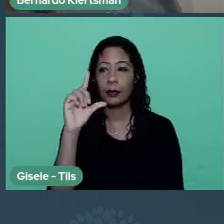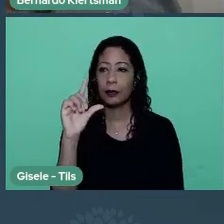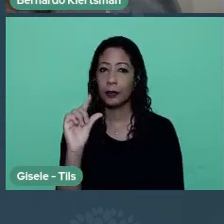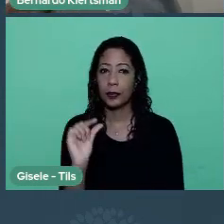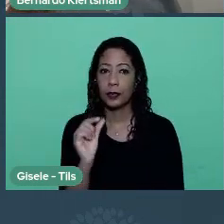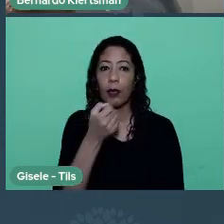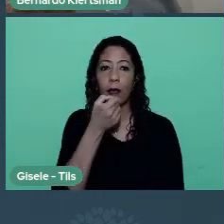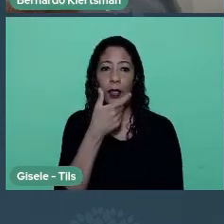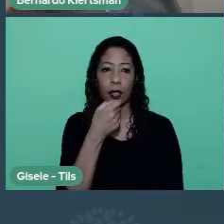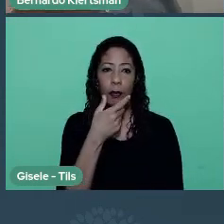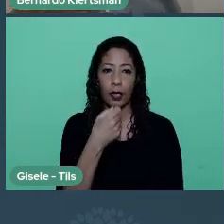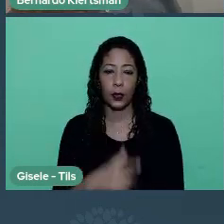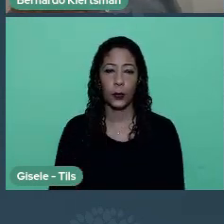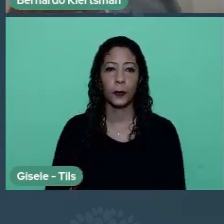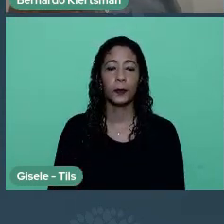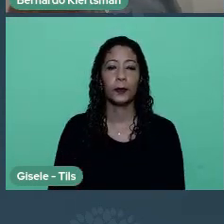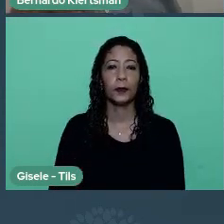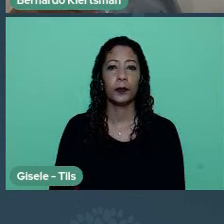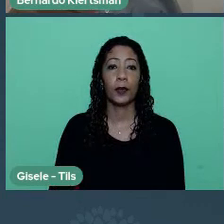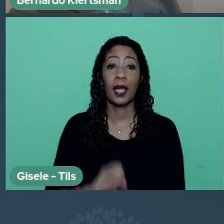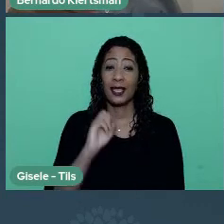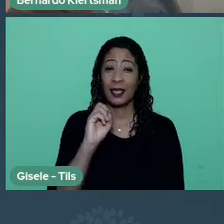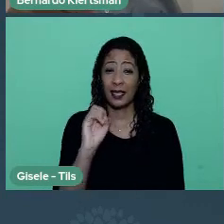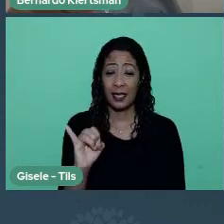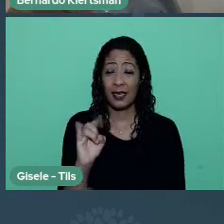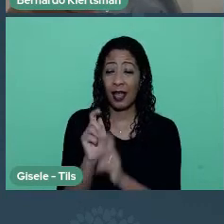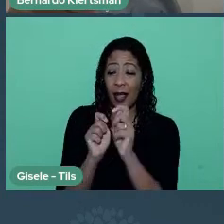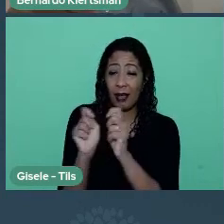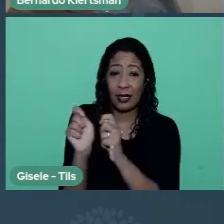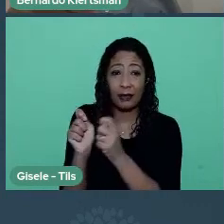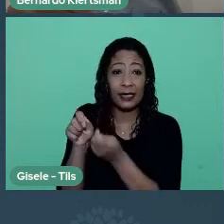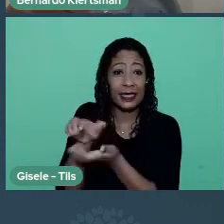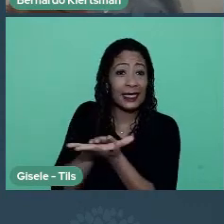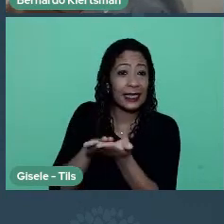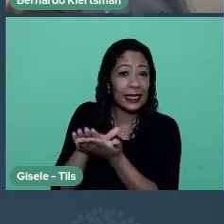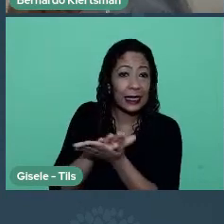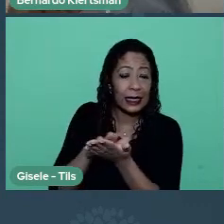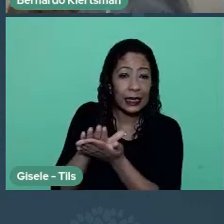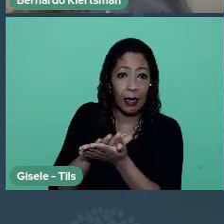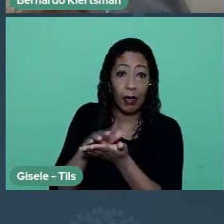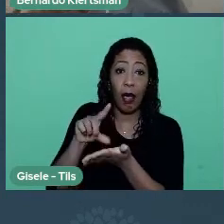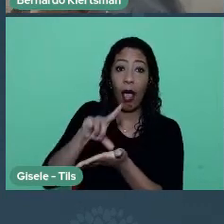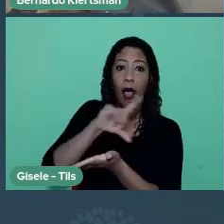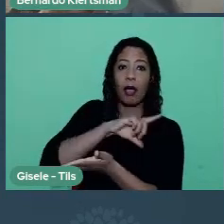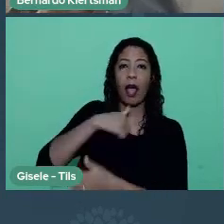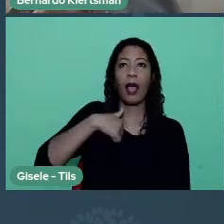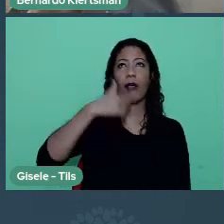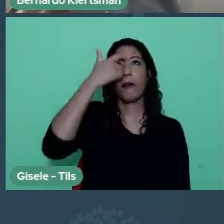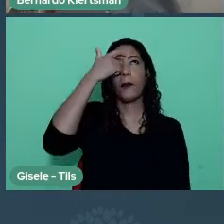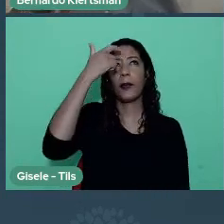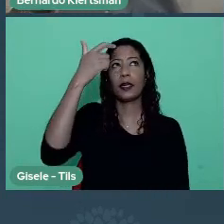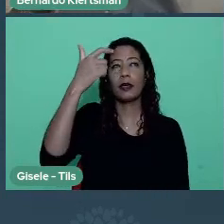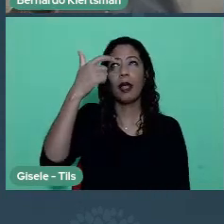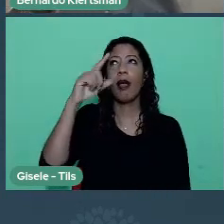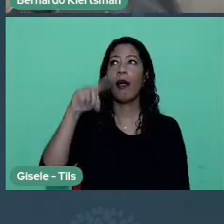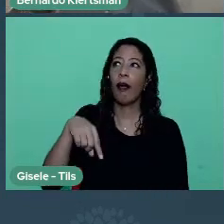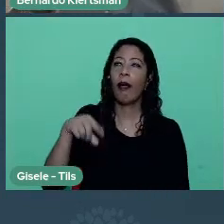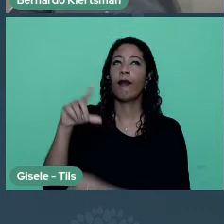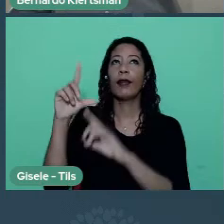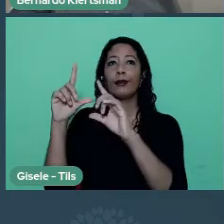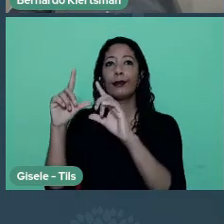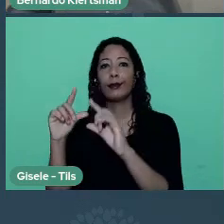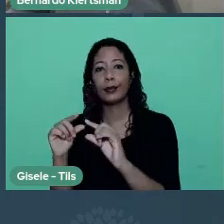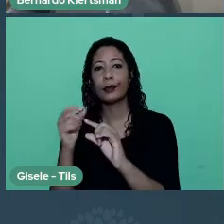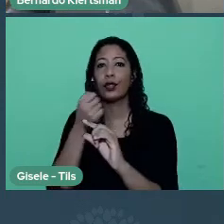dela. Se ela não estiver controlada, antes de você pensar em qualquer coisa em relação